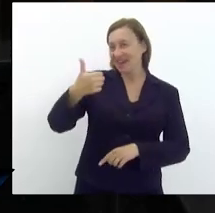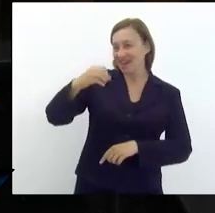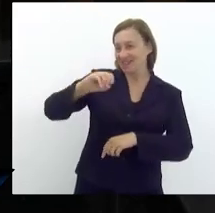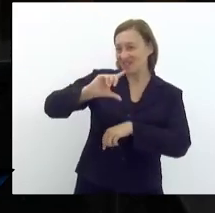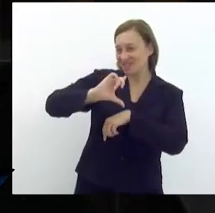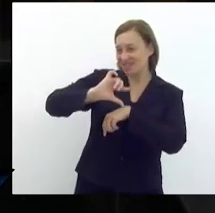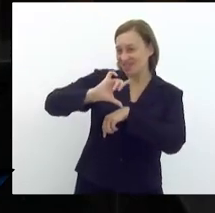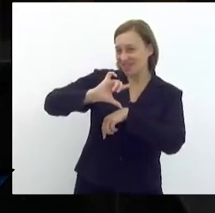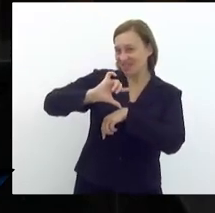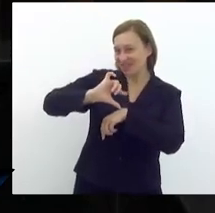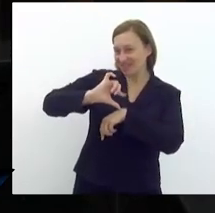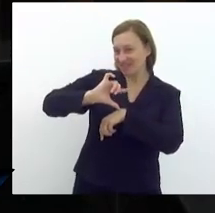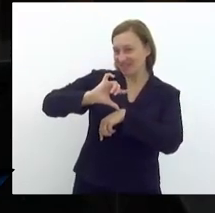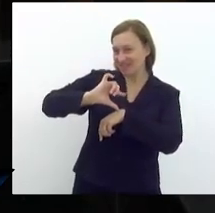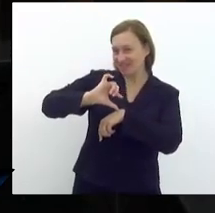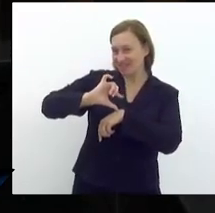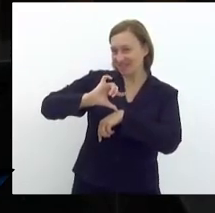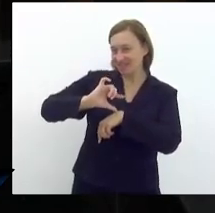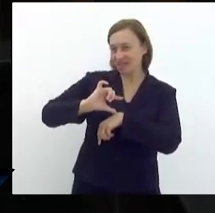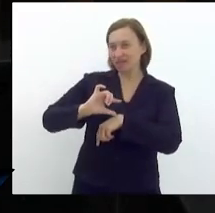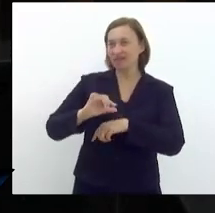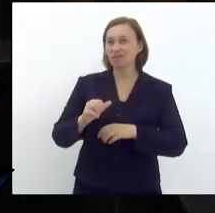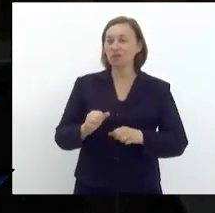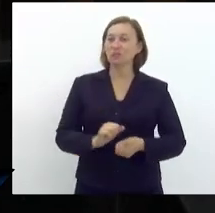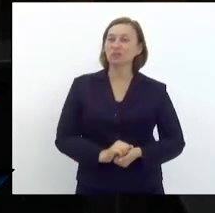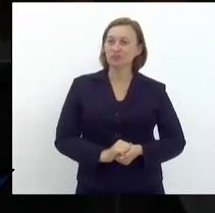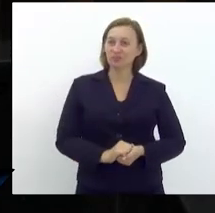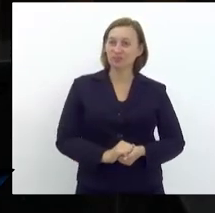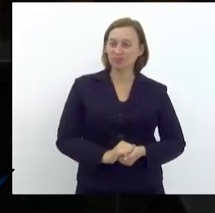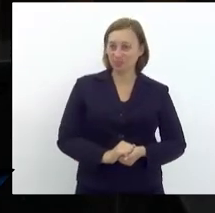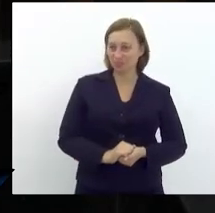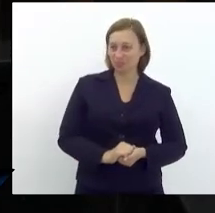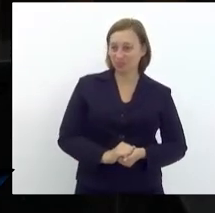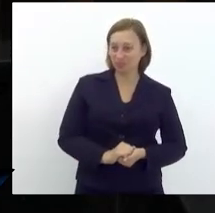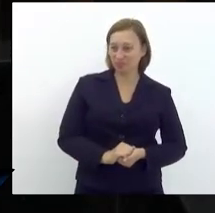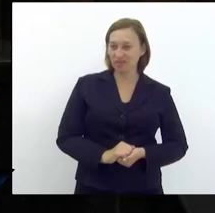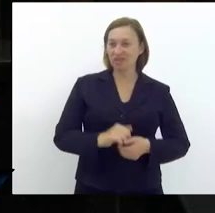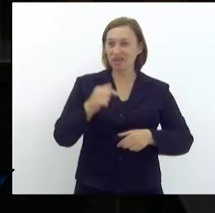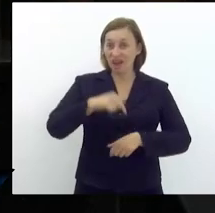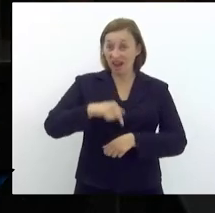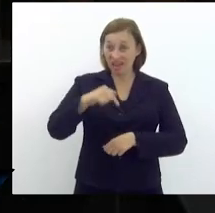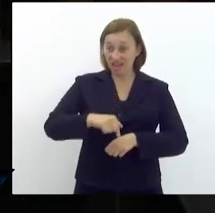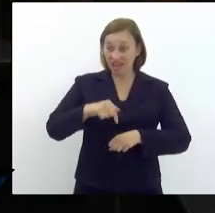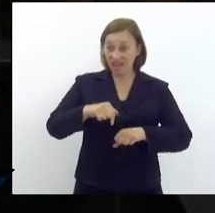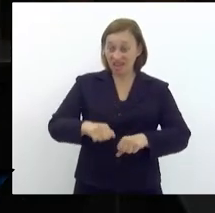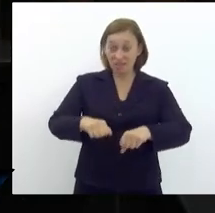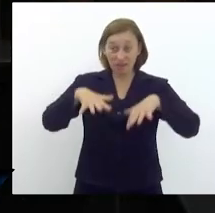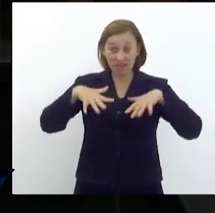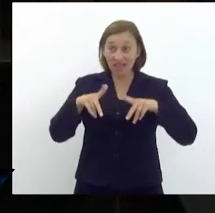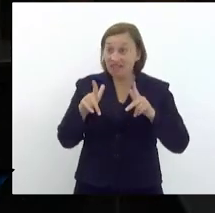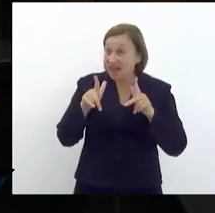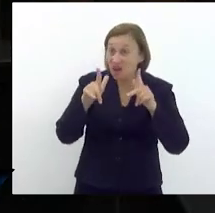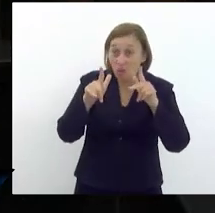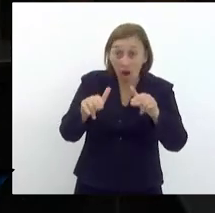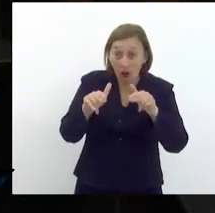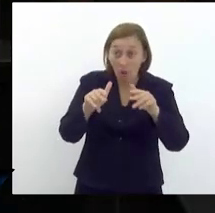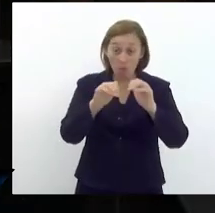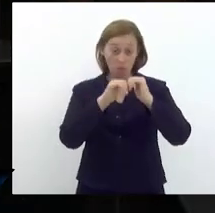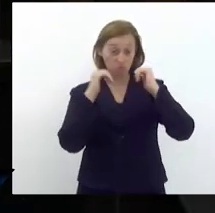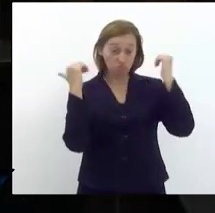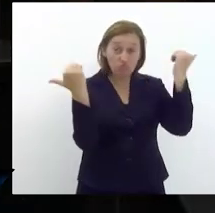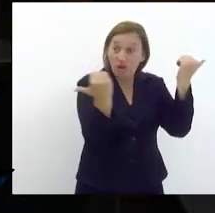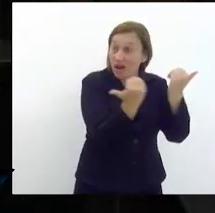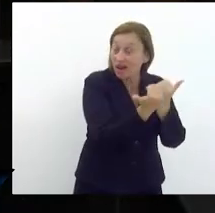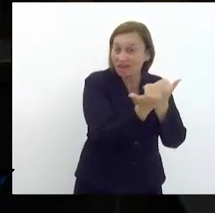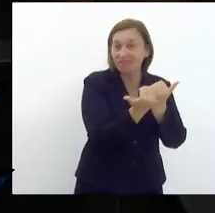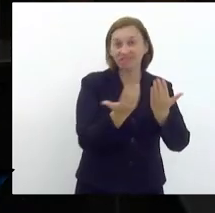o nosso plenário seja arquibancada do fla-flu longe disso